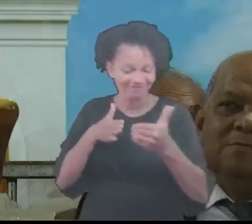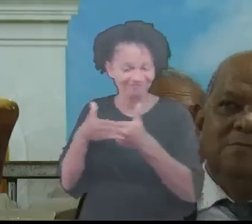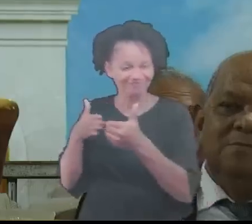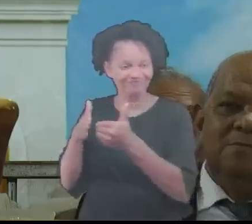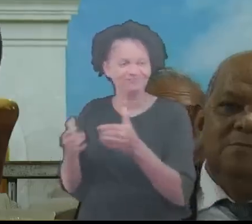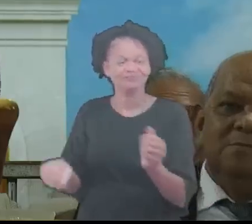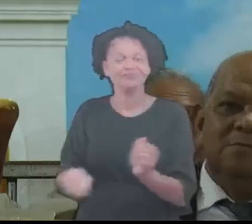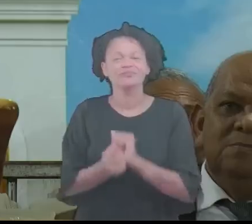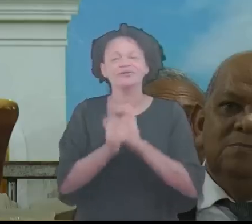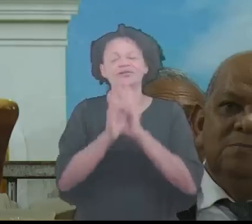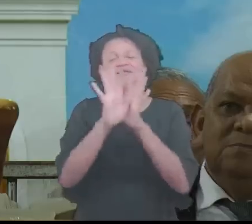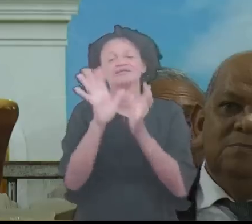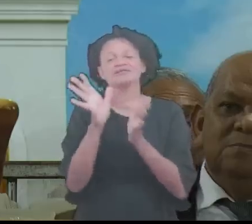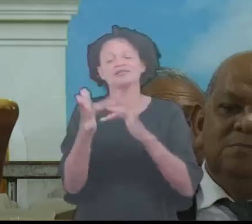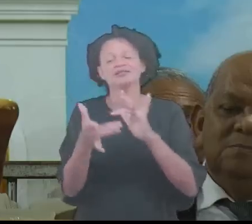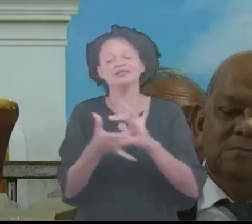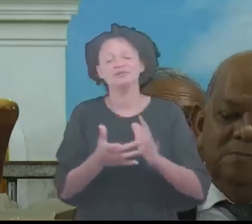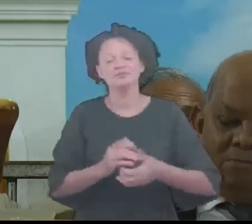Glória a Jesus.